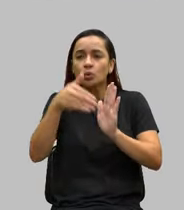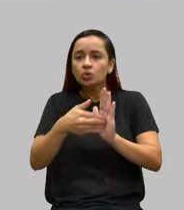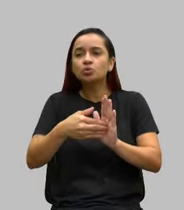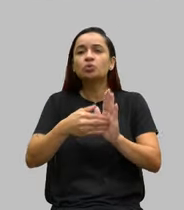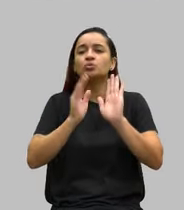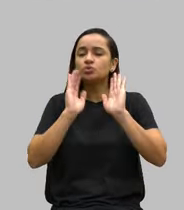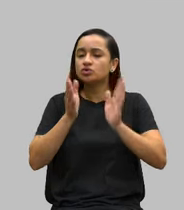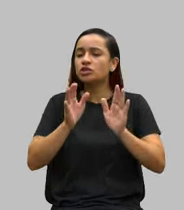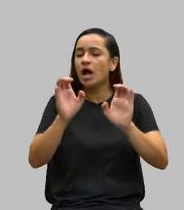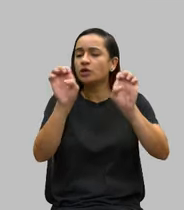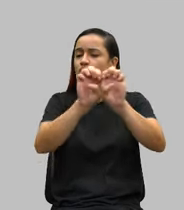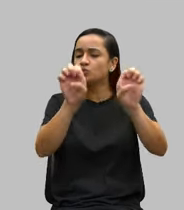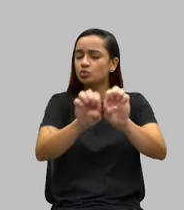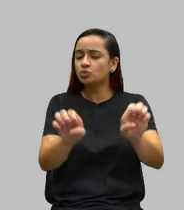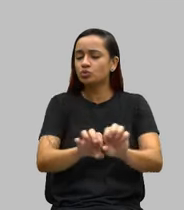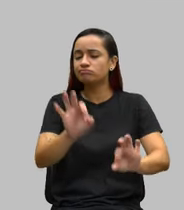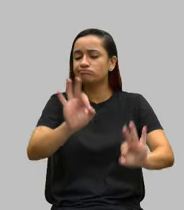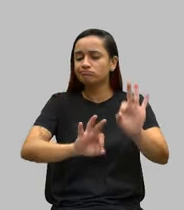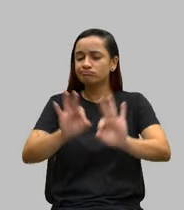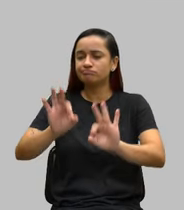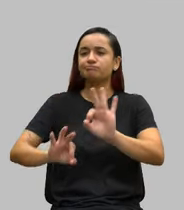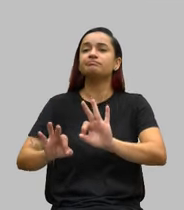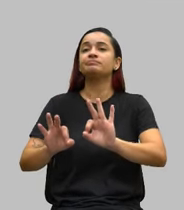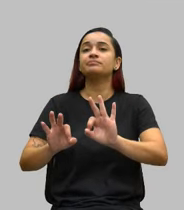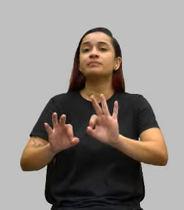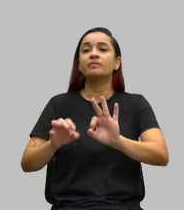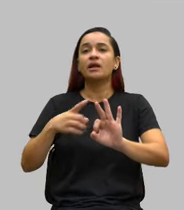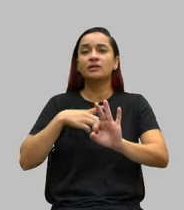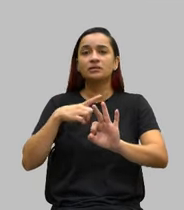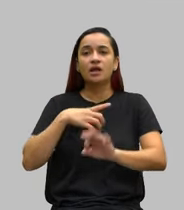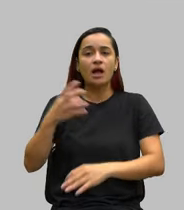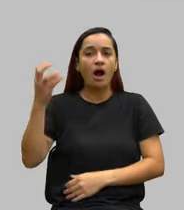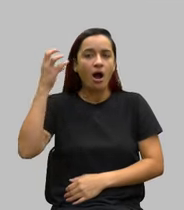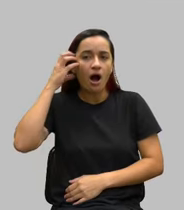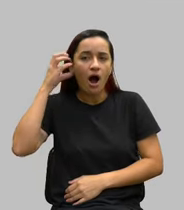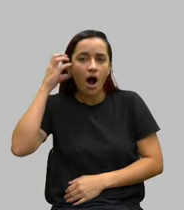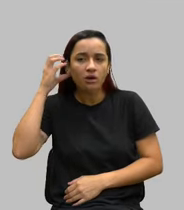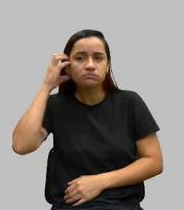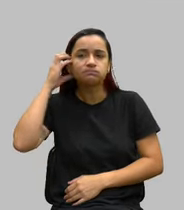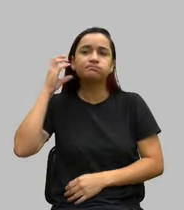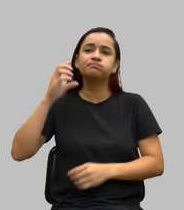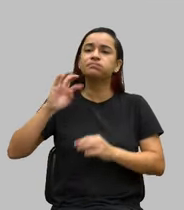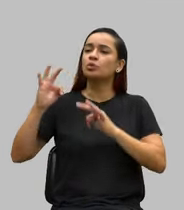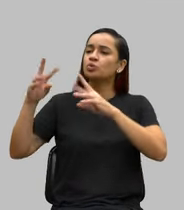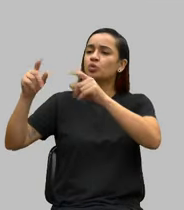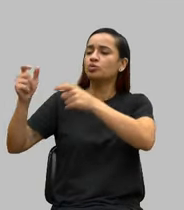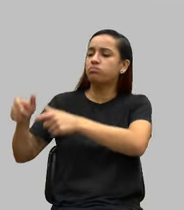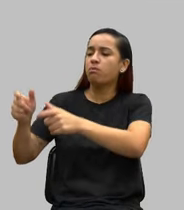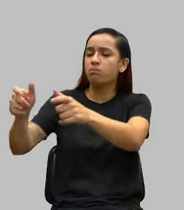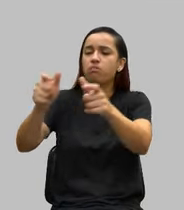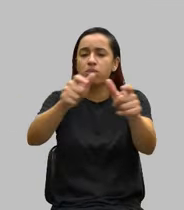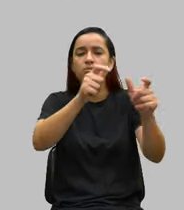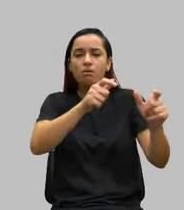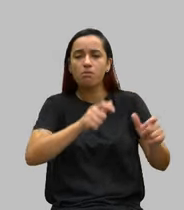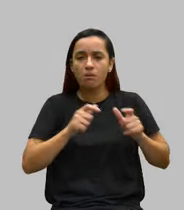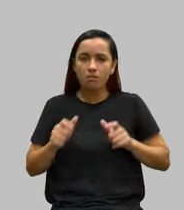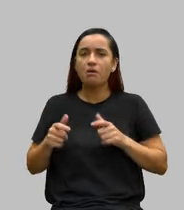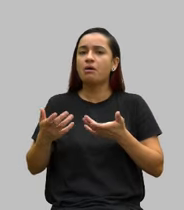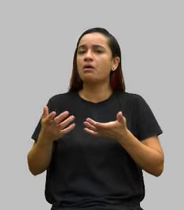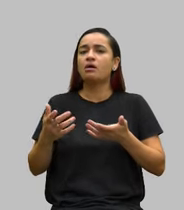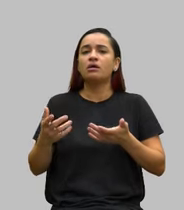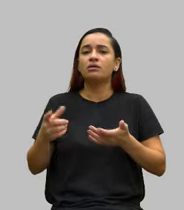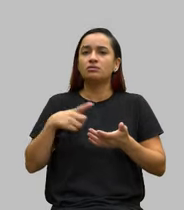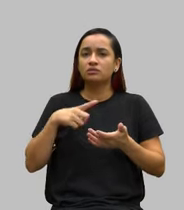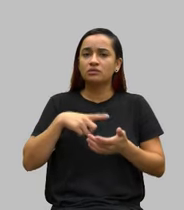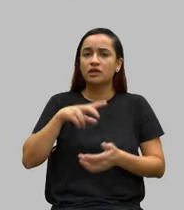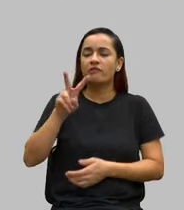estruturado com com rádios em todas as bocas com o o vapor